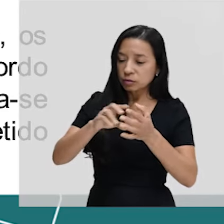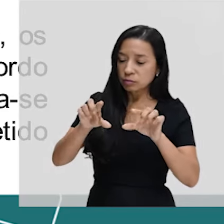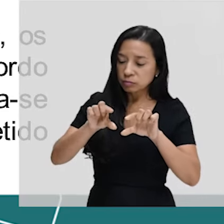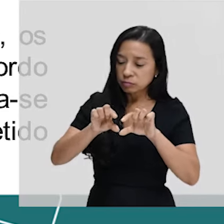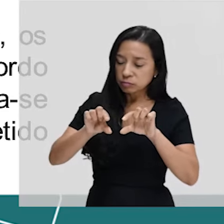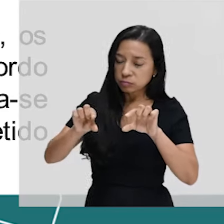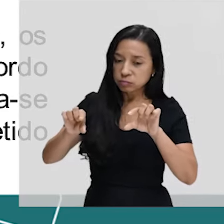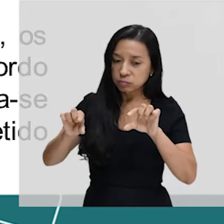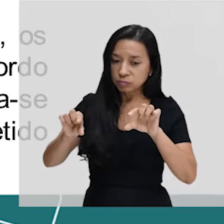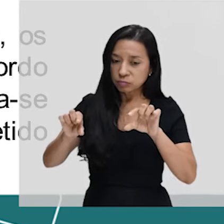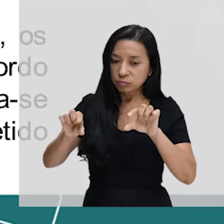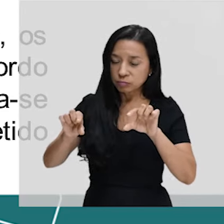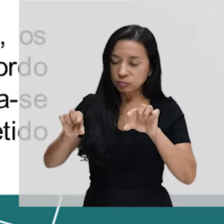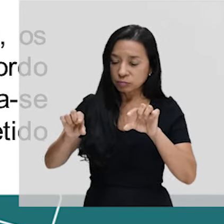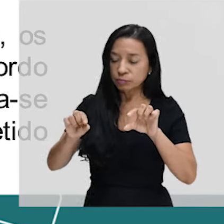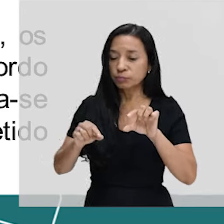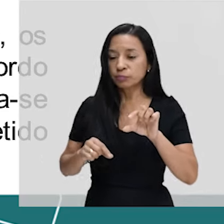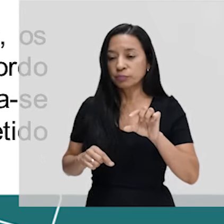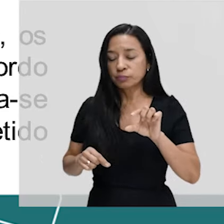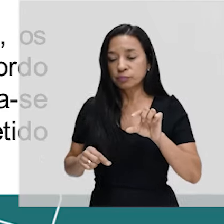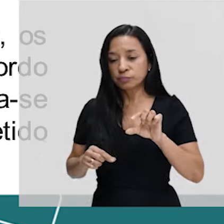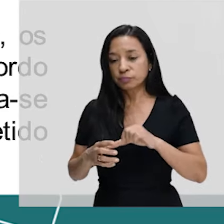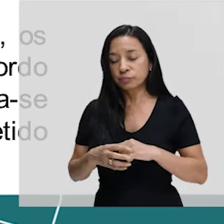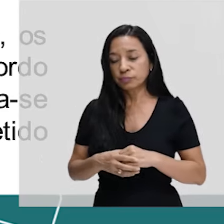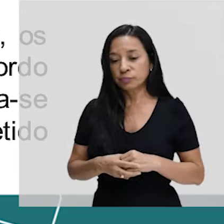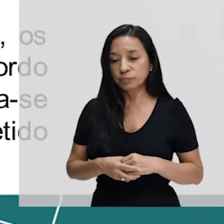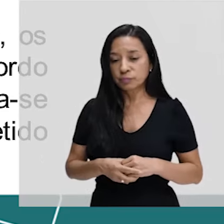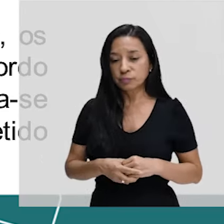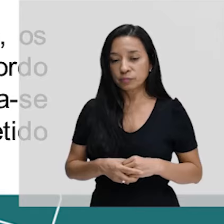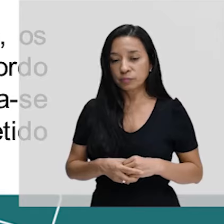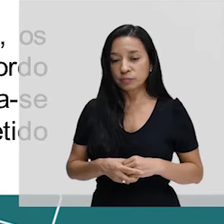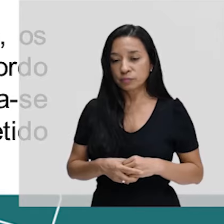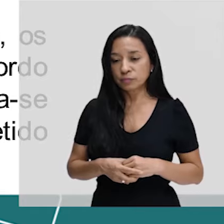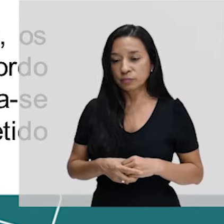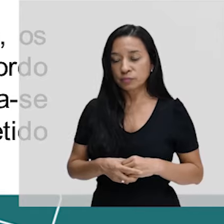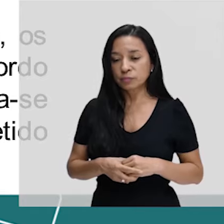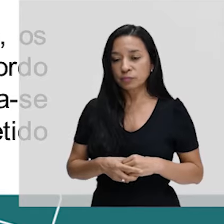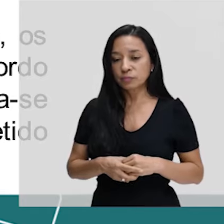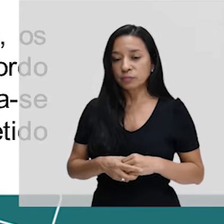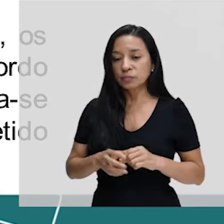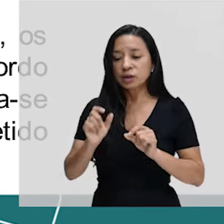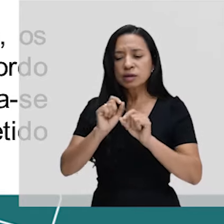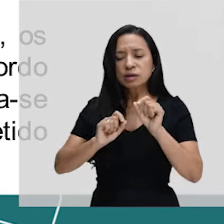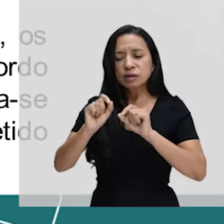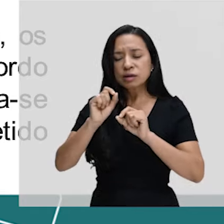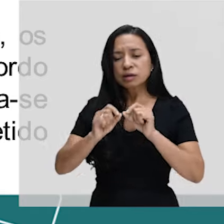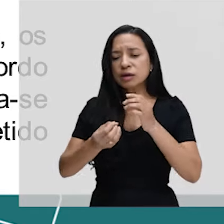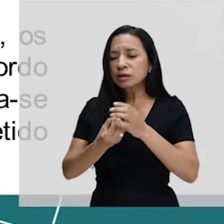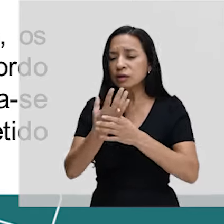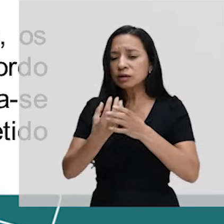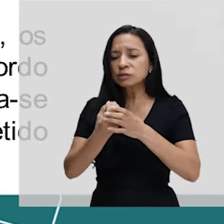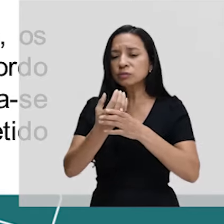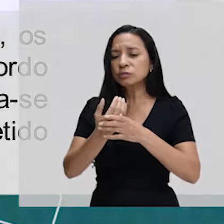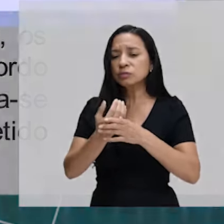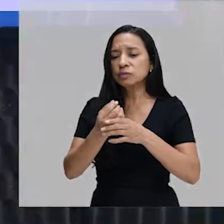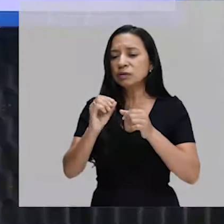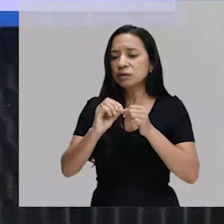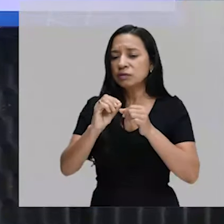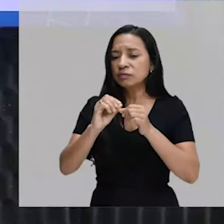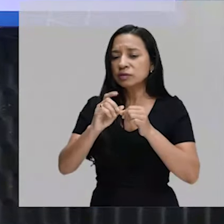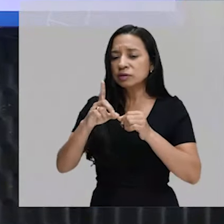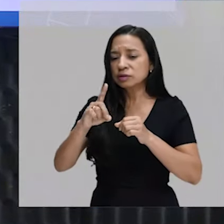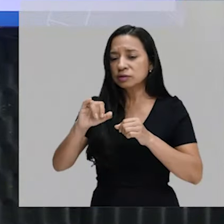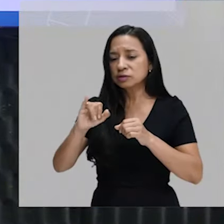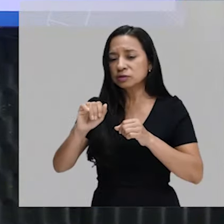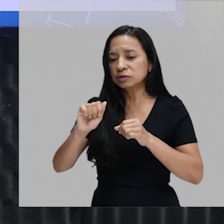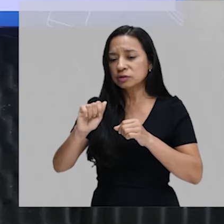Atuam realizando a digestão intracelular. Então, pessoal, quem é que atua promovendo a digestão intracelular?